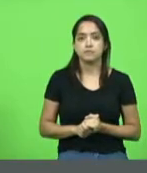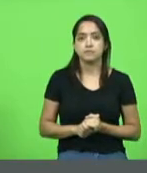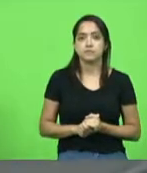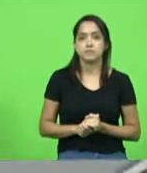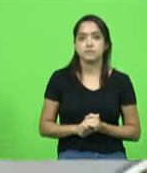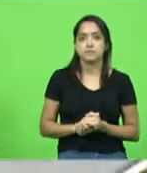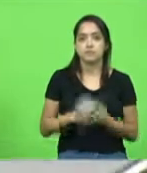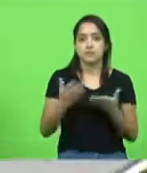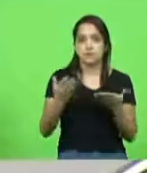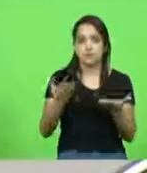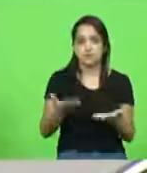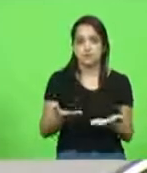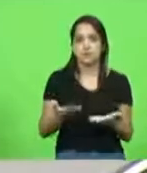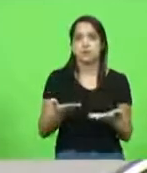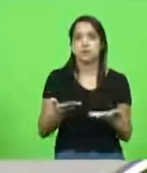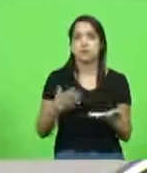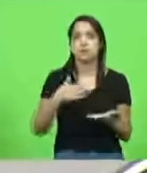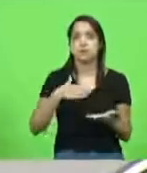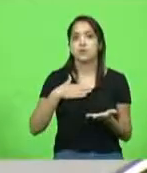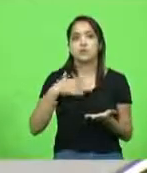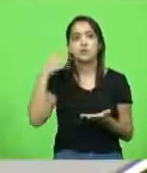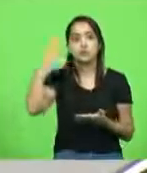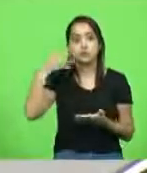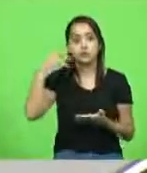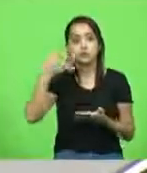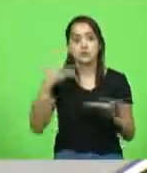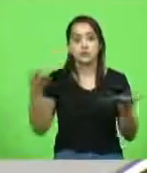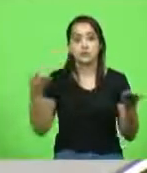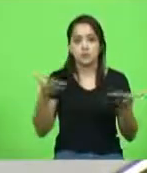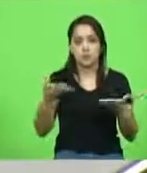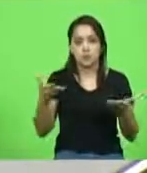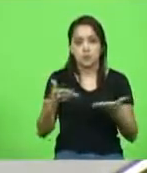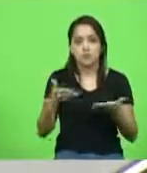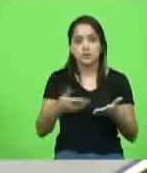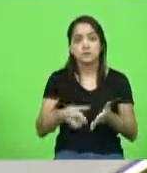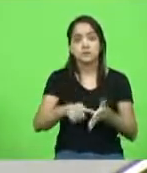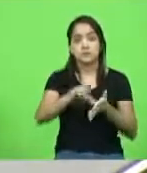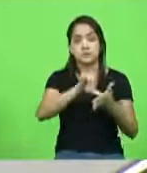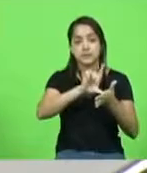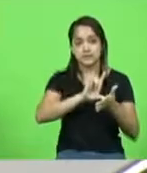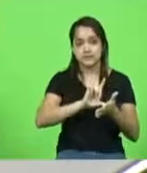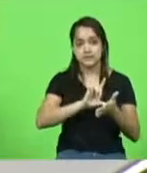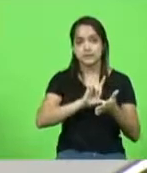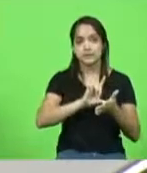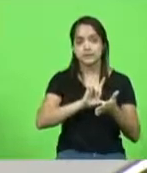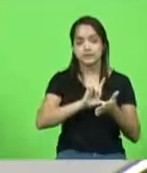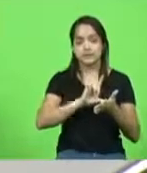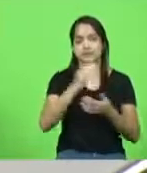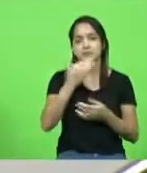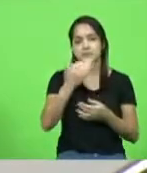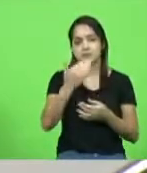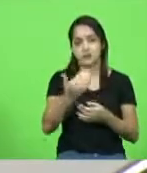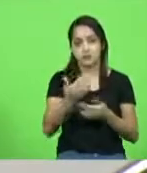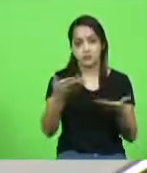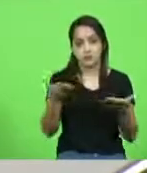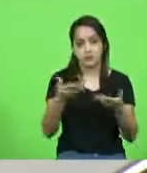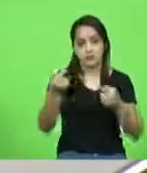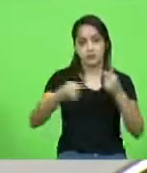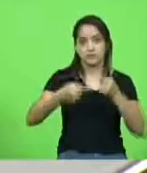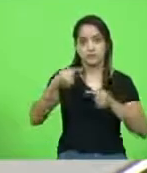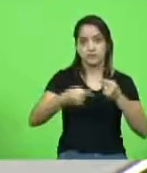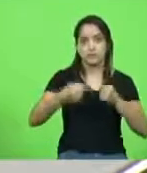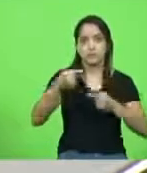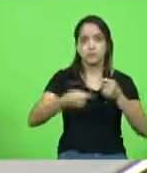seria isso o meu pronunciamento até me adiantando antes do requerimento que vai ser disco é